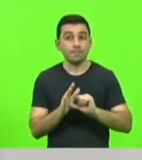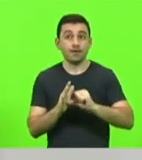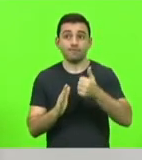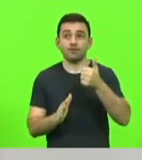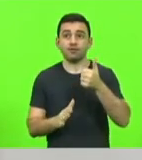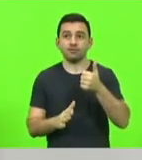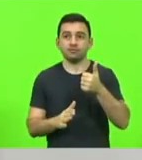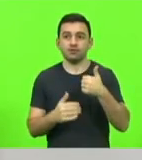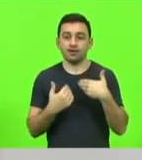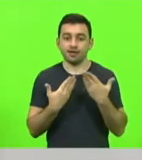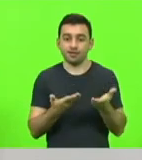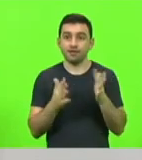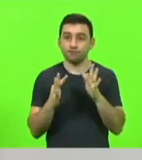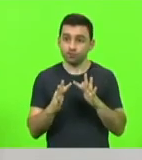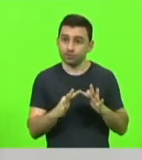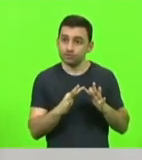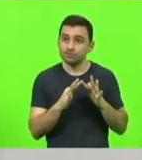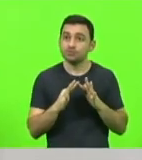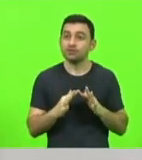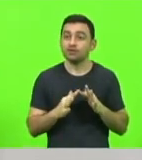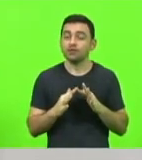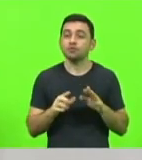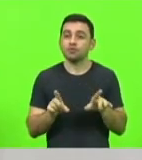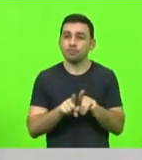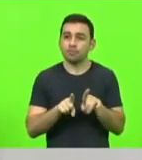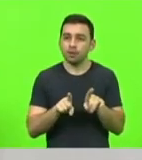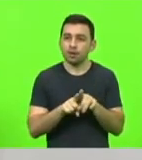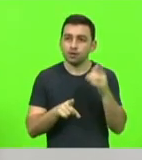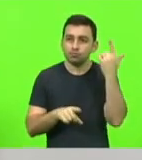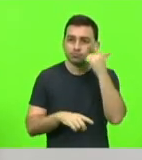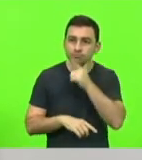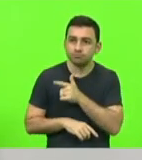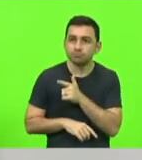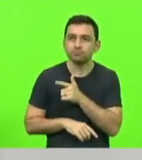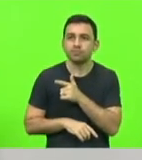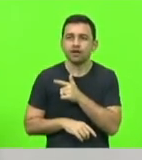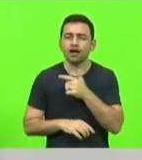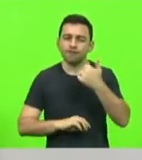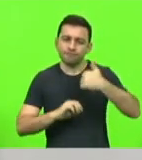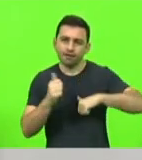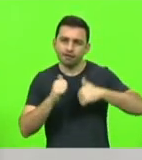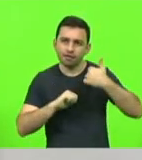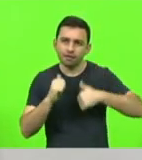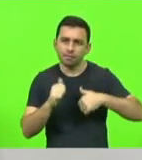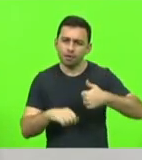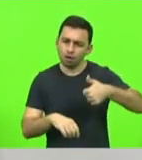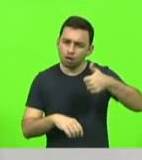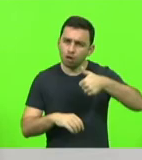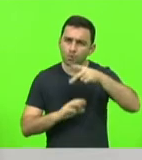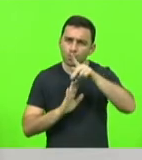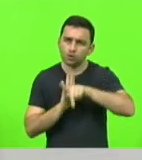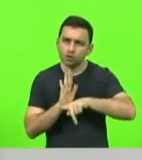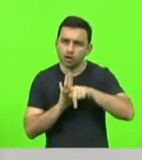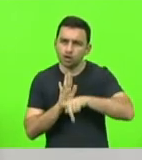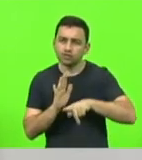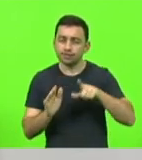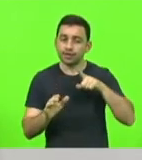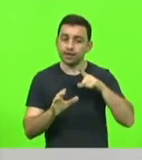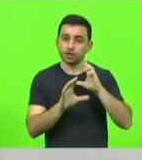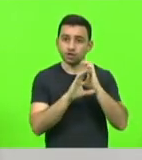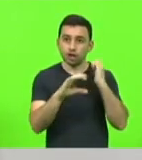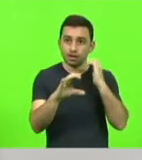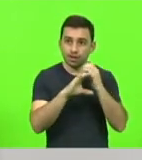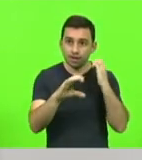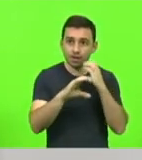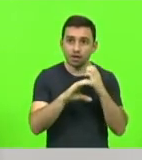essa fundação também conta agora, para avaliar melhor os projetos, com um engenheiro civil